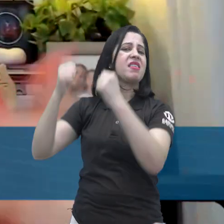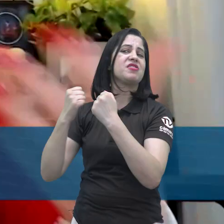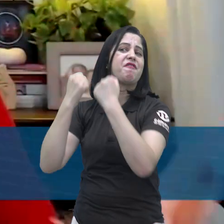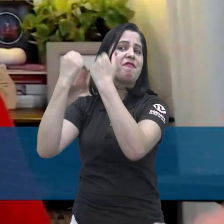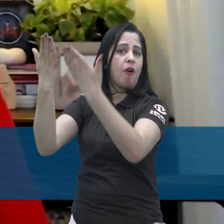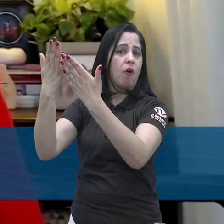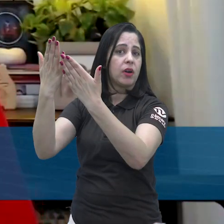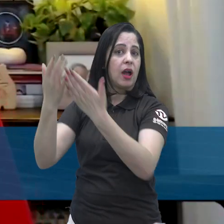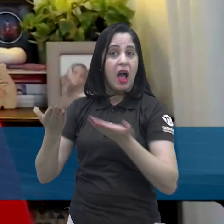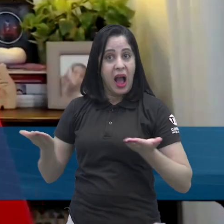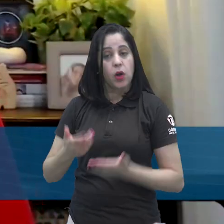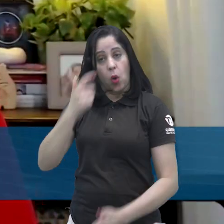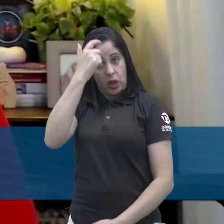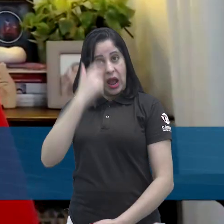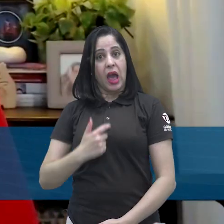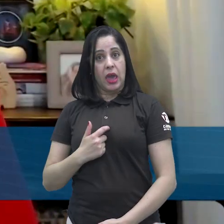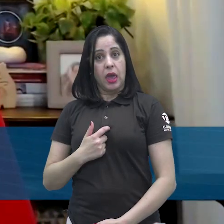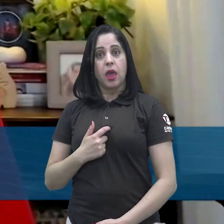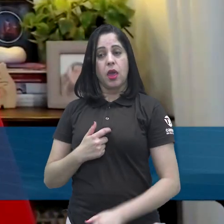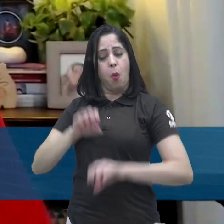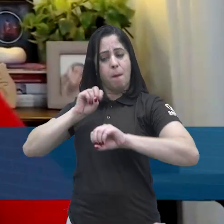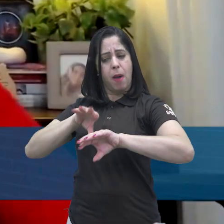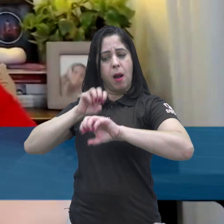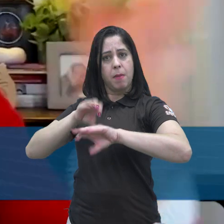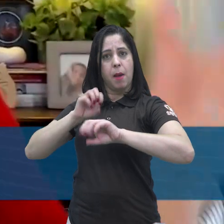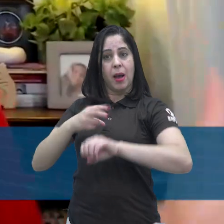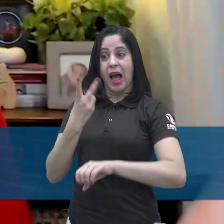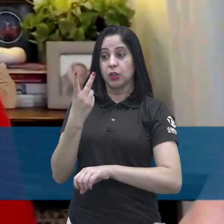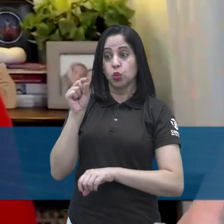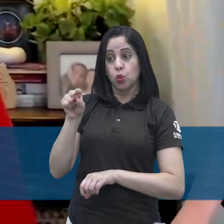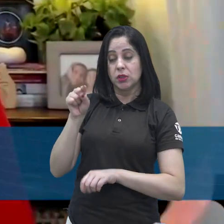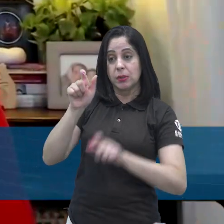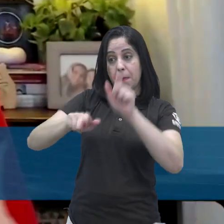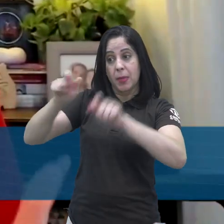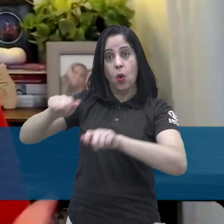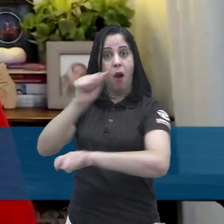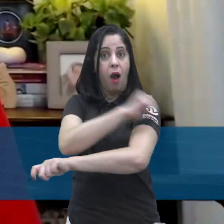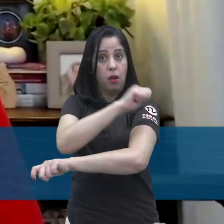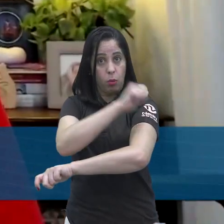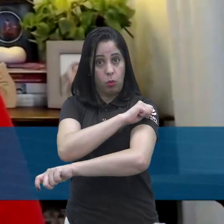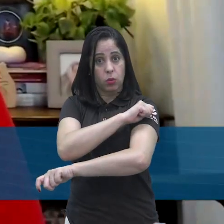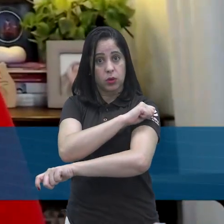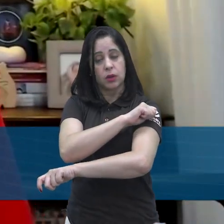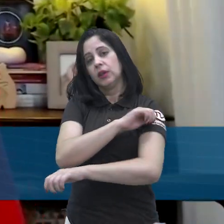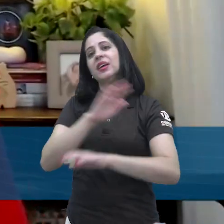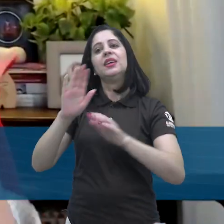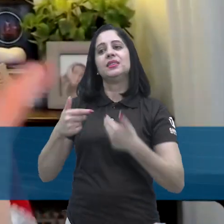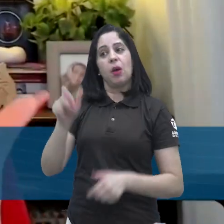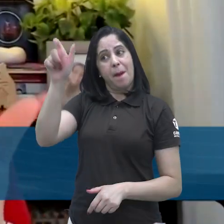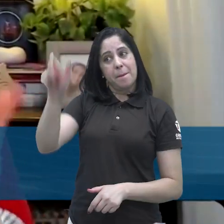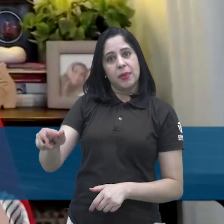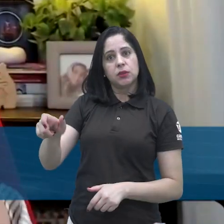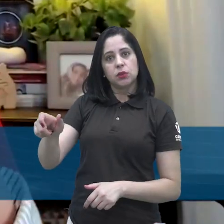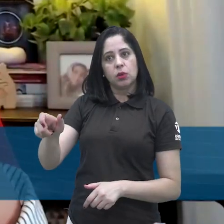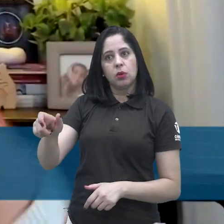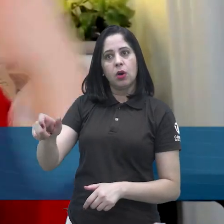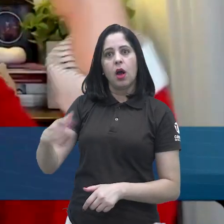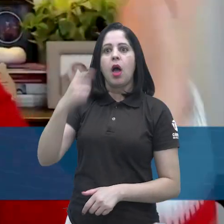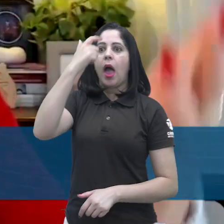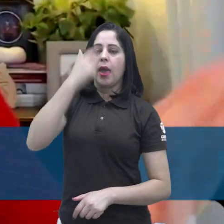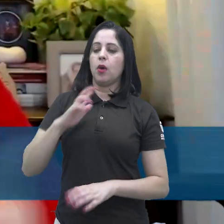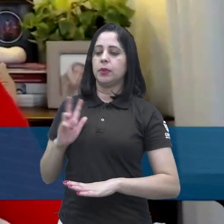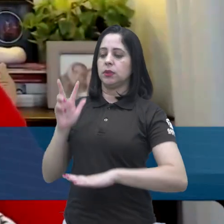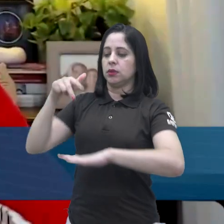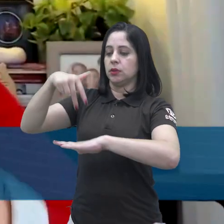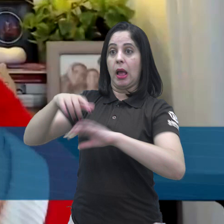como hoje eu tenho mais de 2.000 alunas em diversos cantos do Brasil e do mundo. Então, essa pessoa que está ali, você precisa gerar